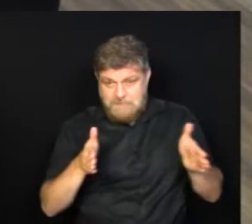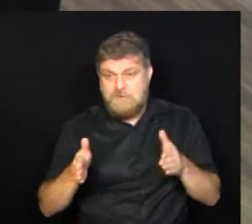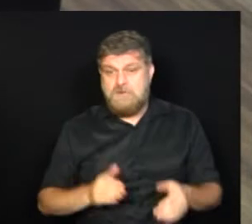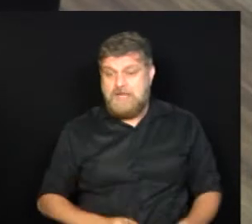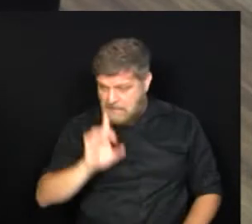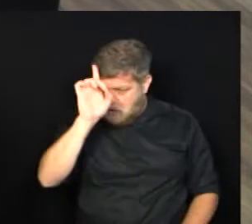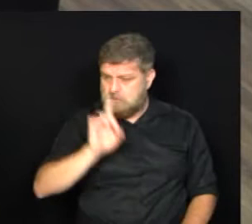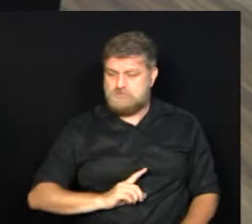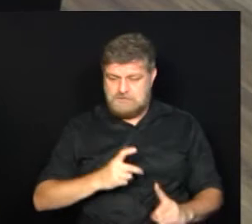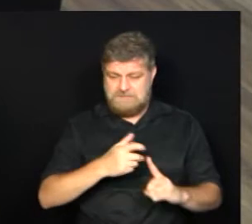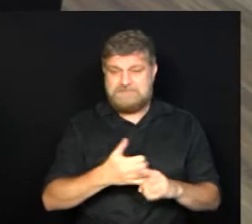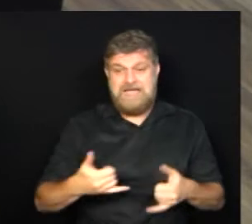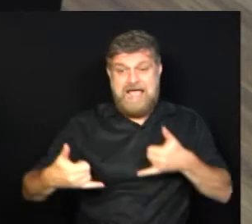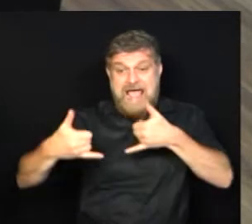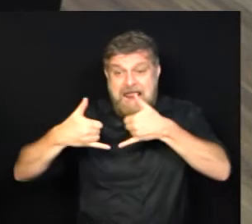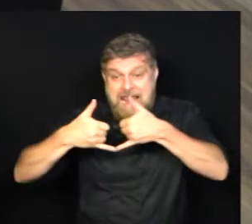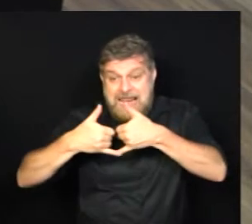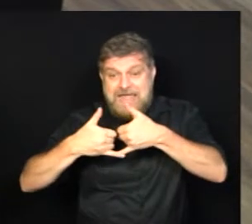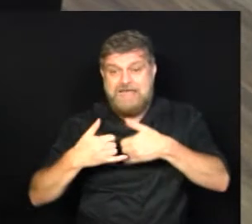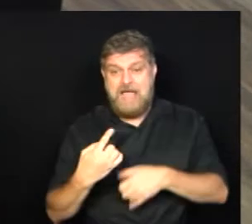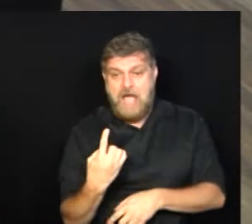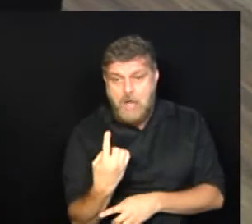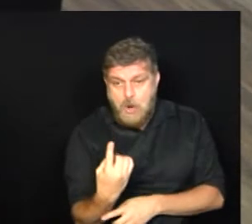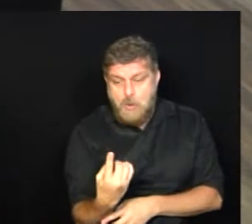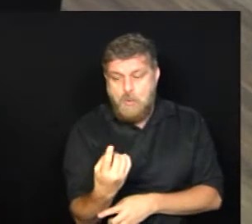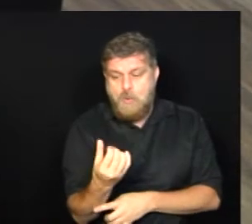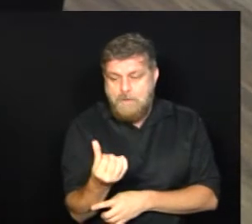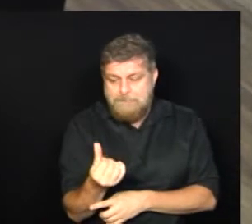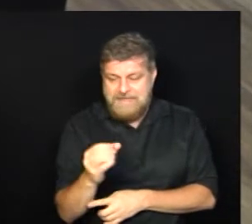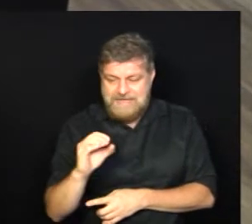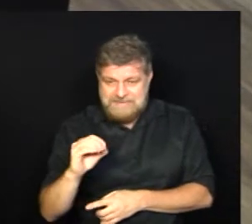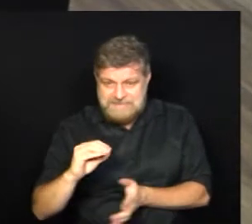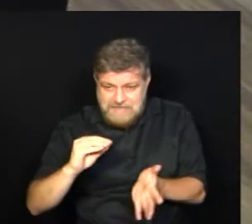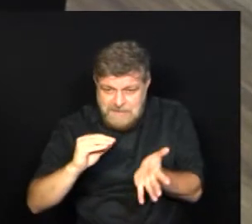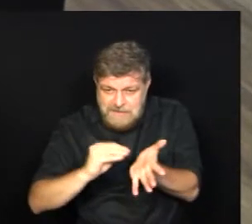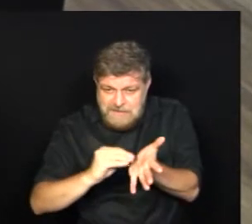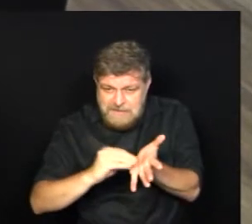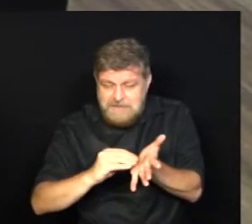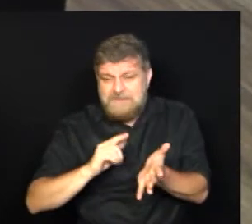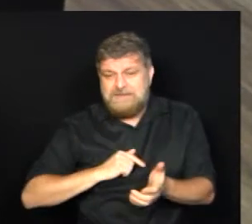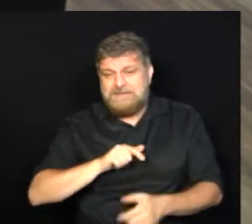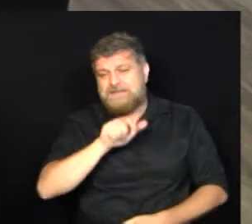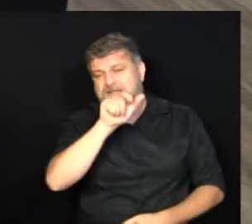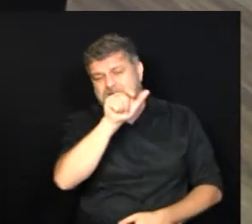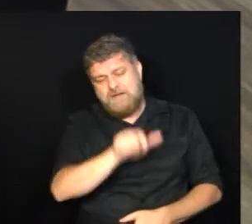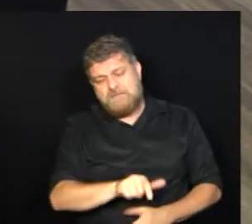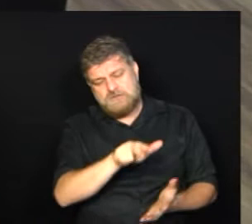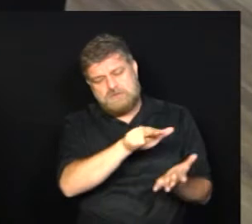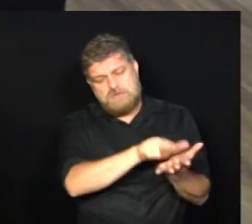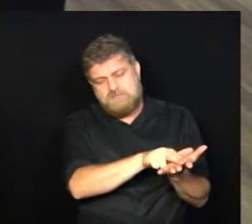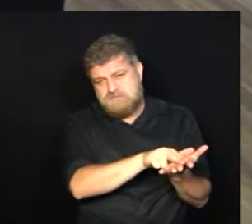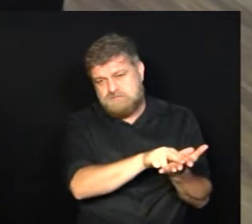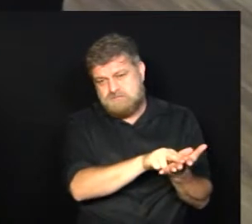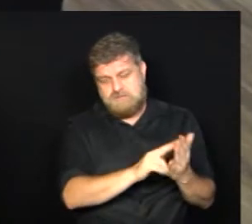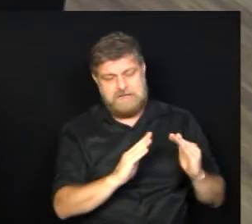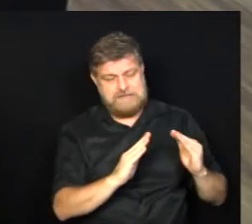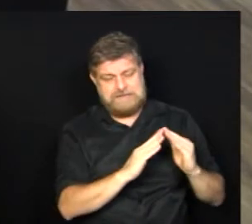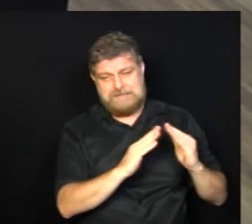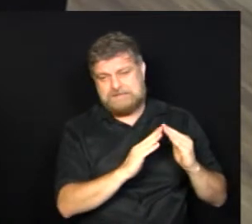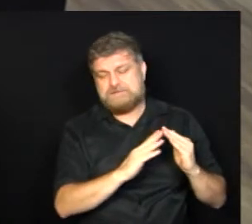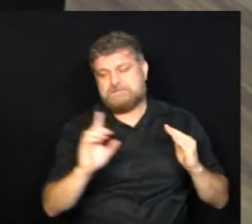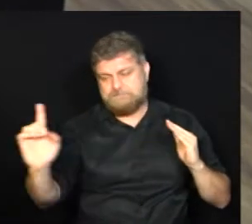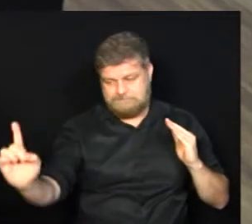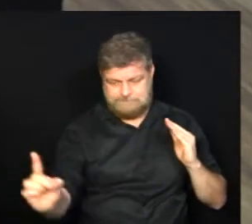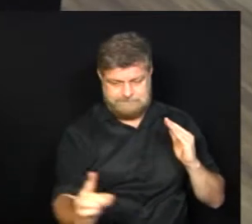vacinação, pode ligar no 160 para ir também, né? Às vezes tem algum idoso acamado que não é atendido numa unidade de saúde,